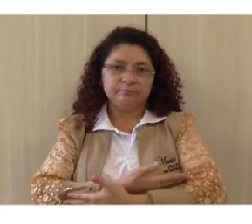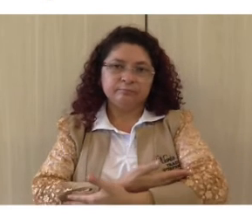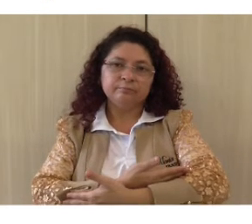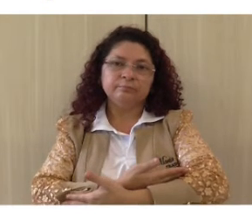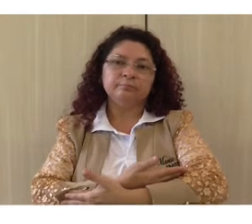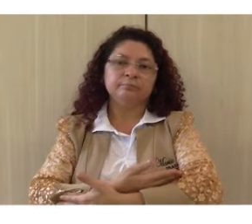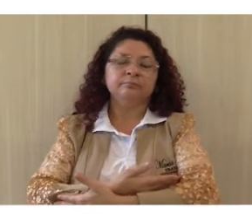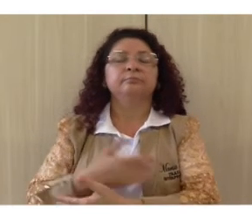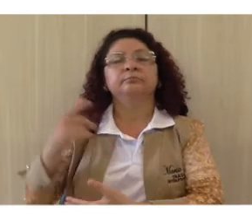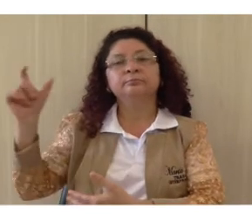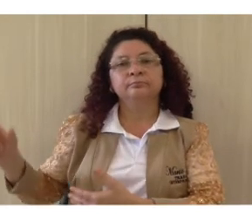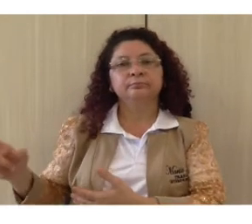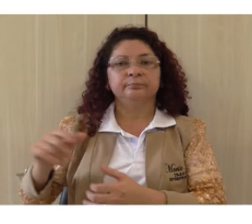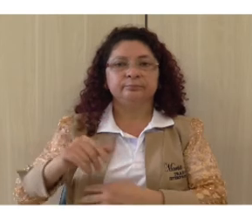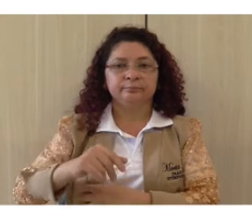para a amamentação.